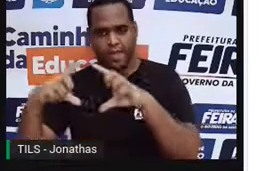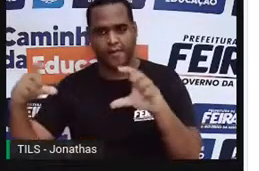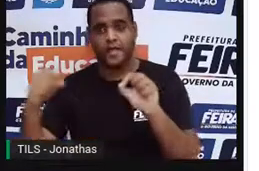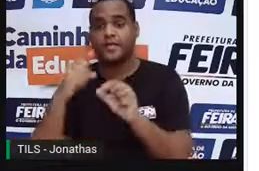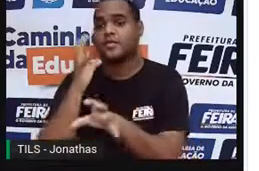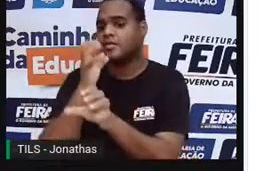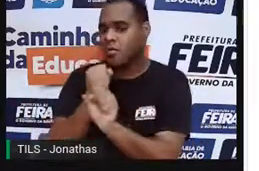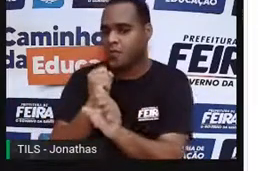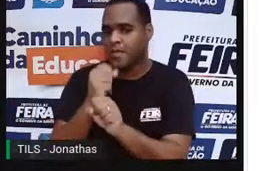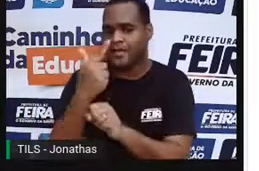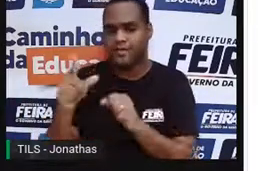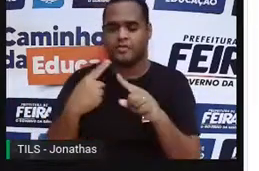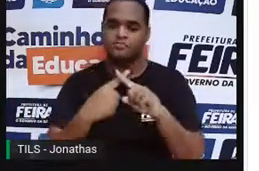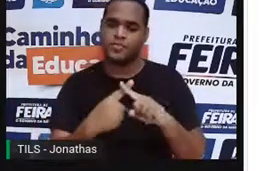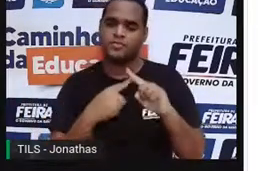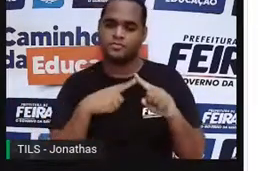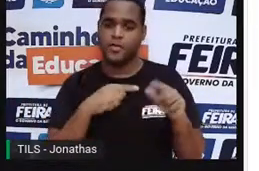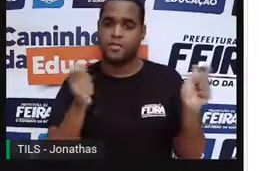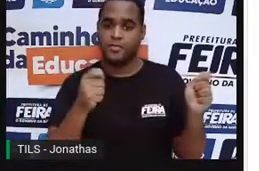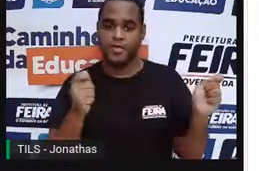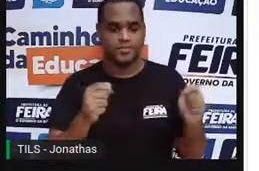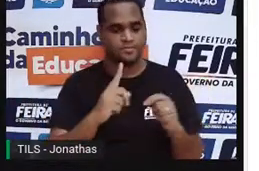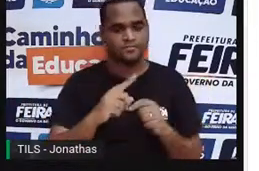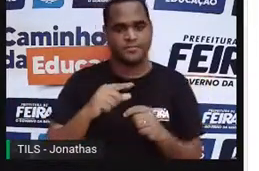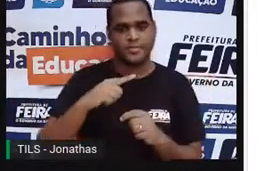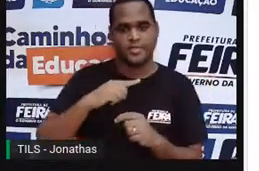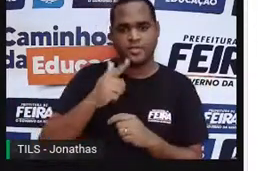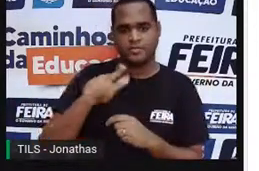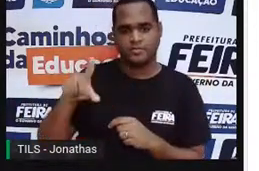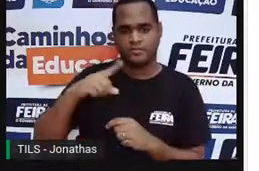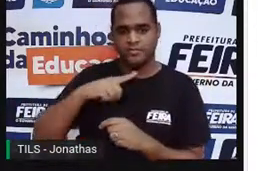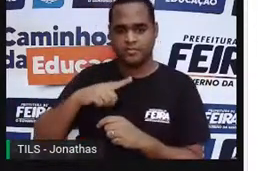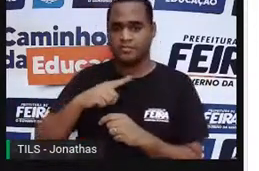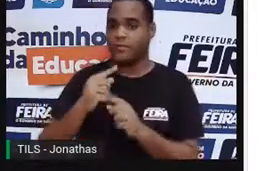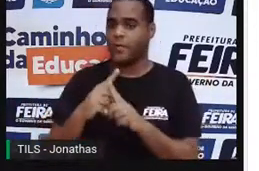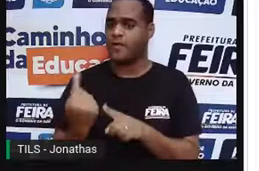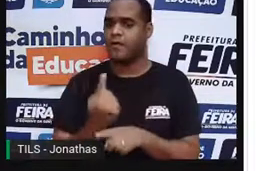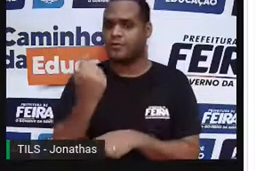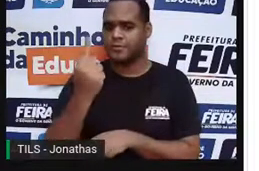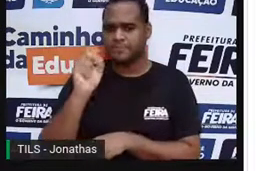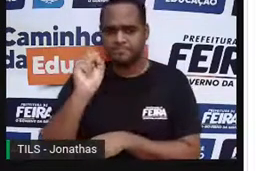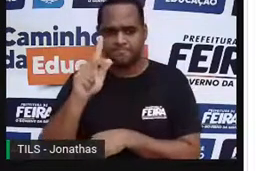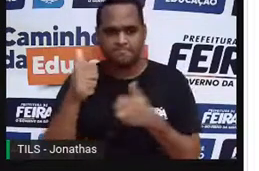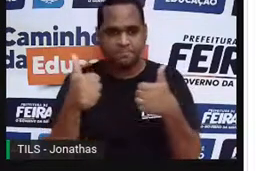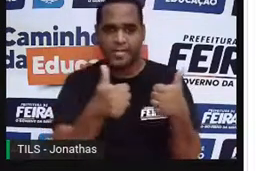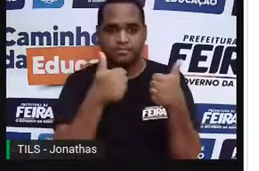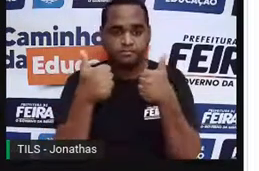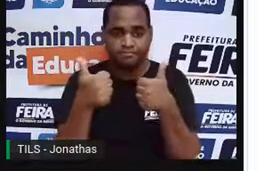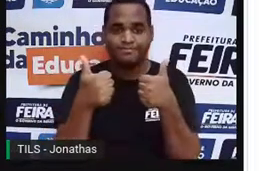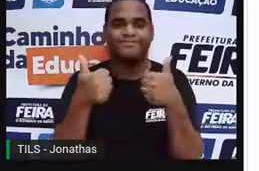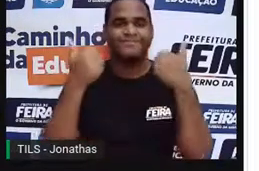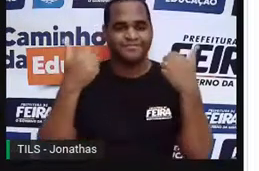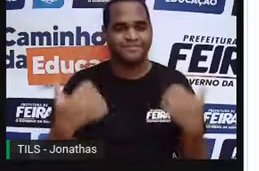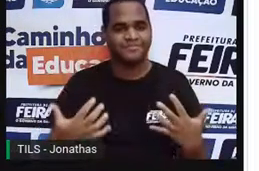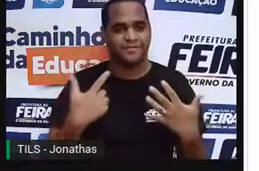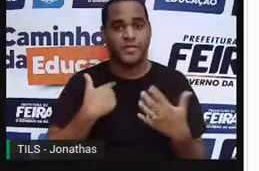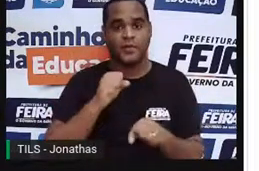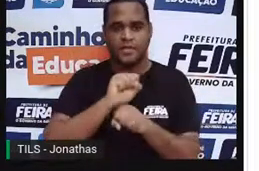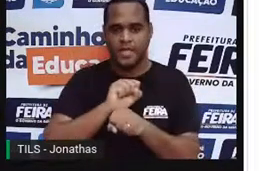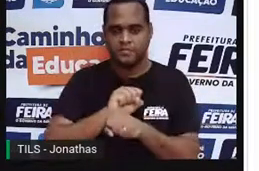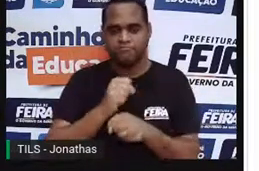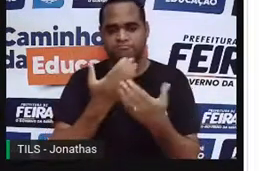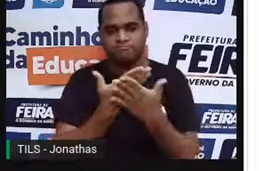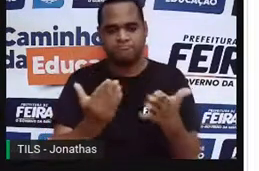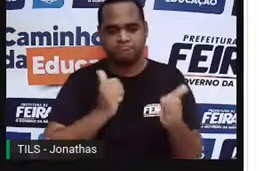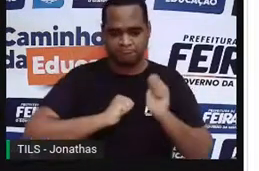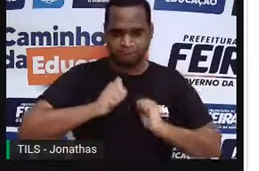comprimento e multiplicar pela medida da Olá tudo bem até aqui bom eu espero que